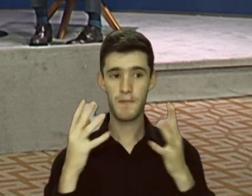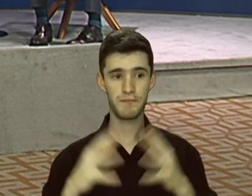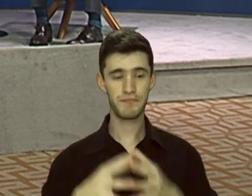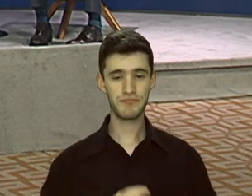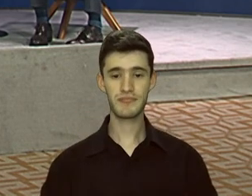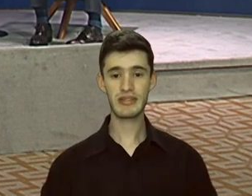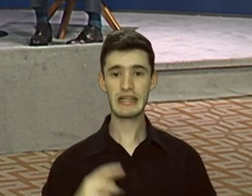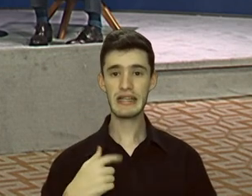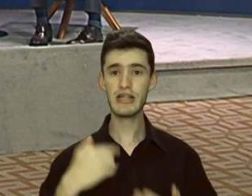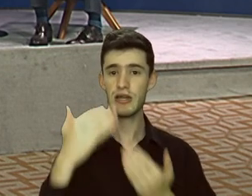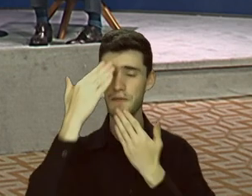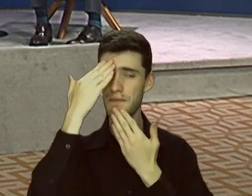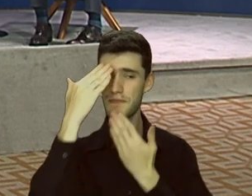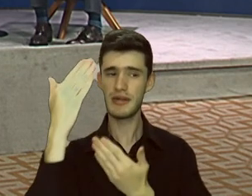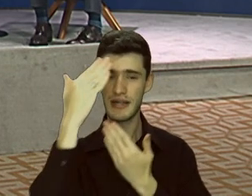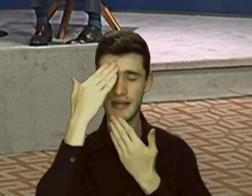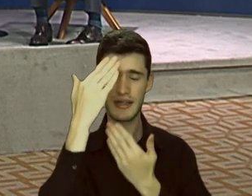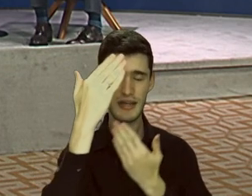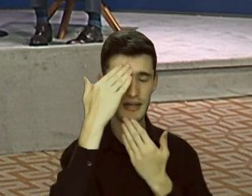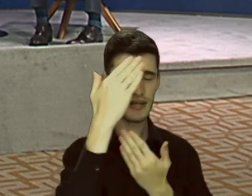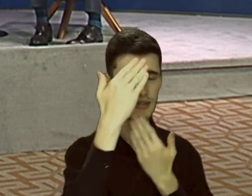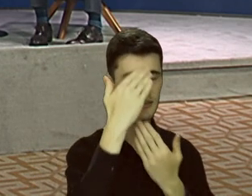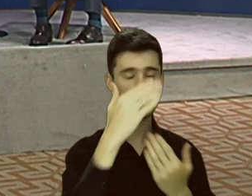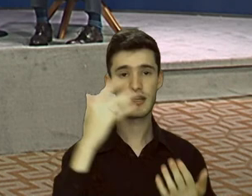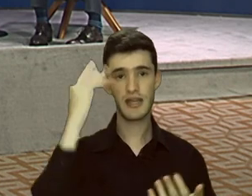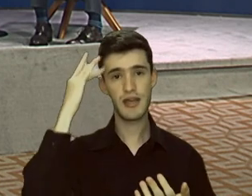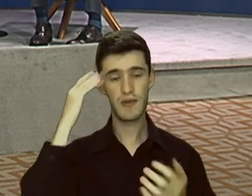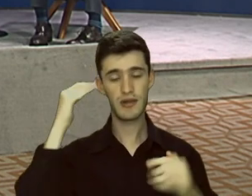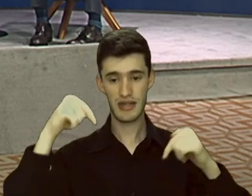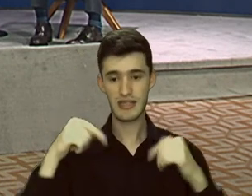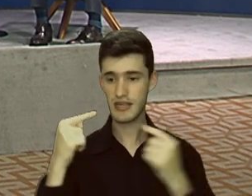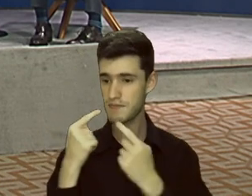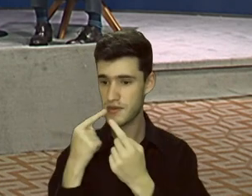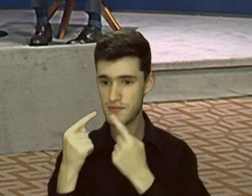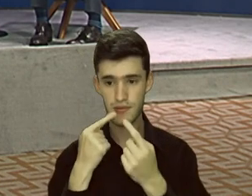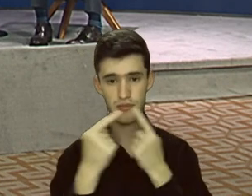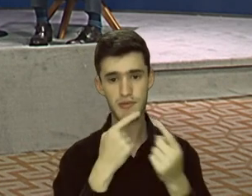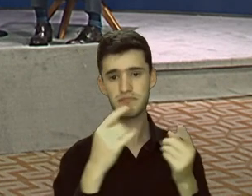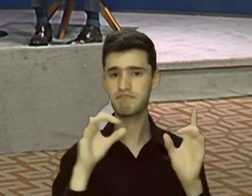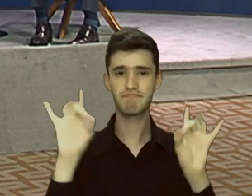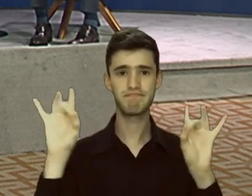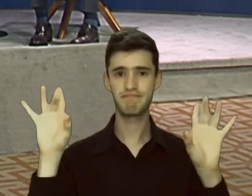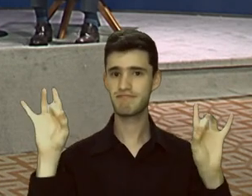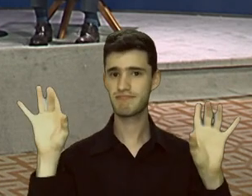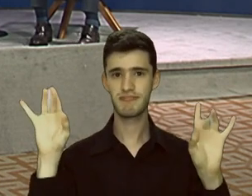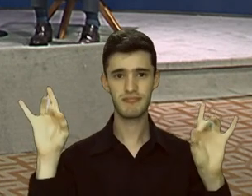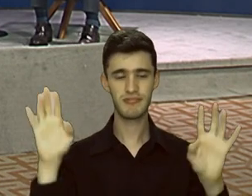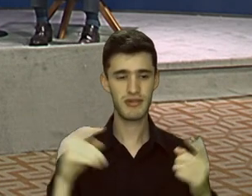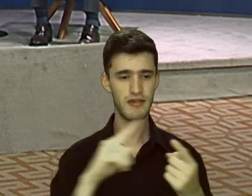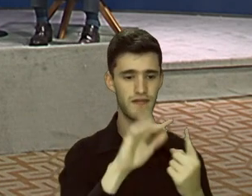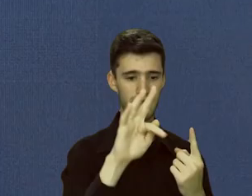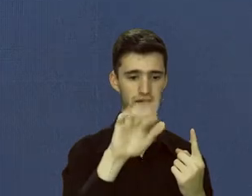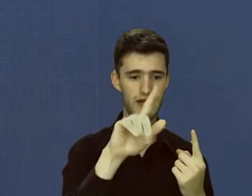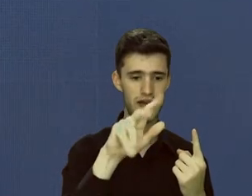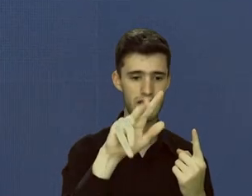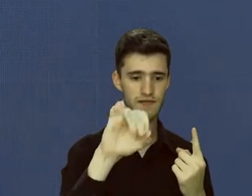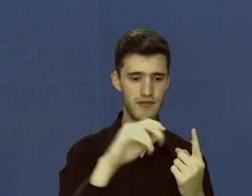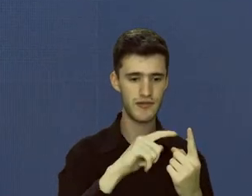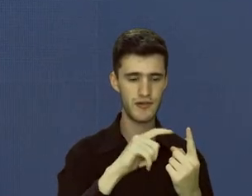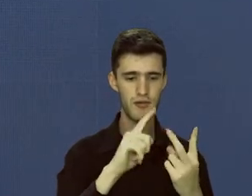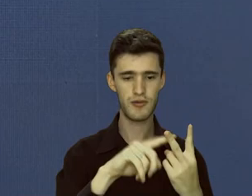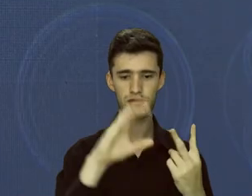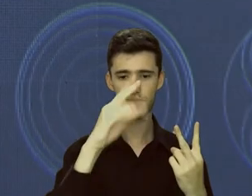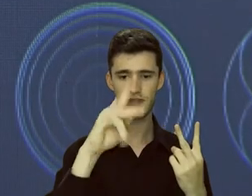agradecer acho que foi foi riquíssima a discussão Flávio Renato Chico né como todos chamam e